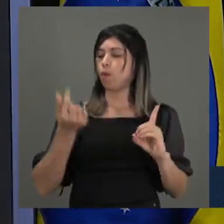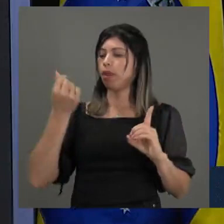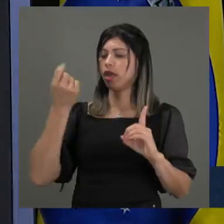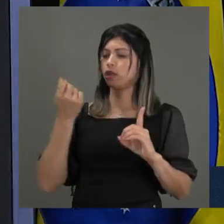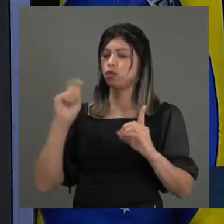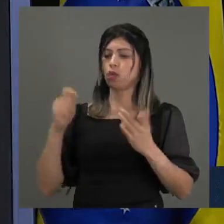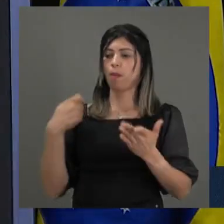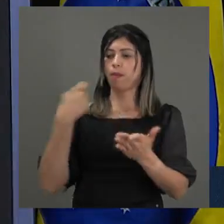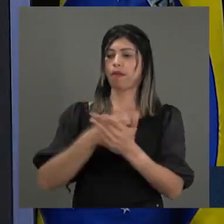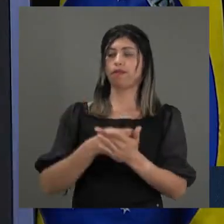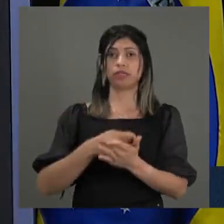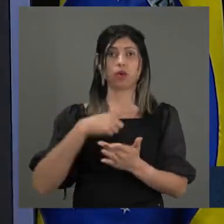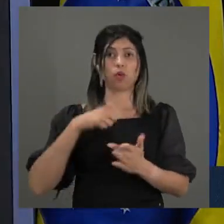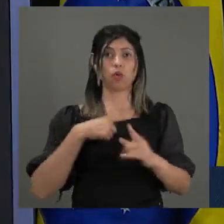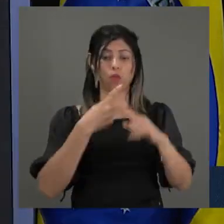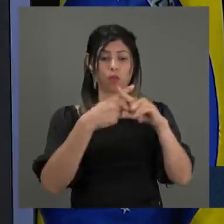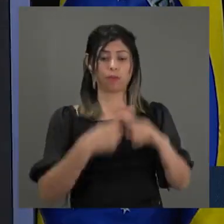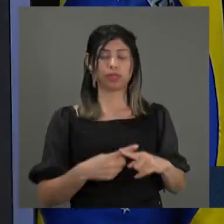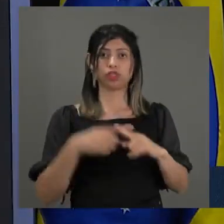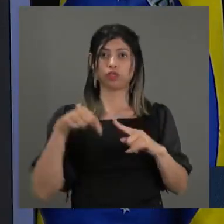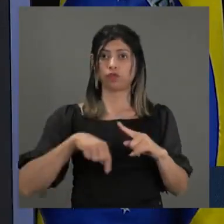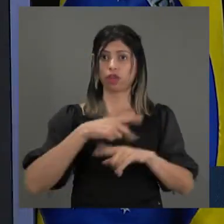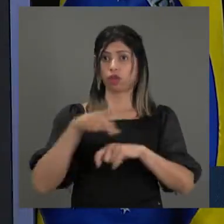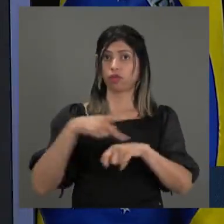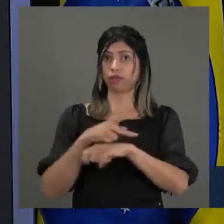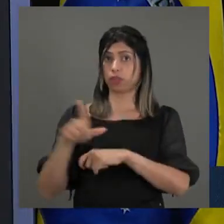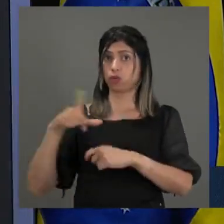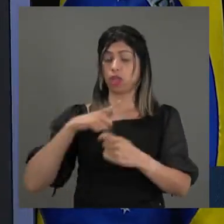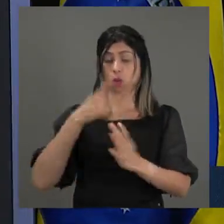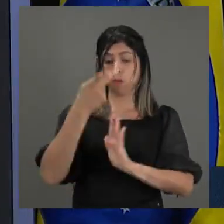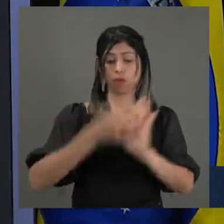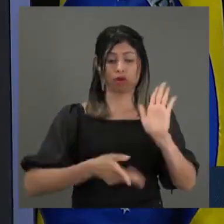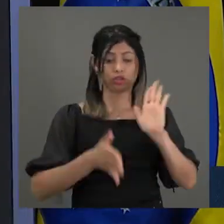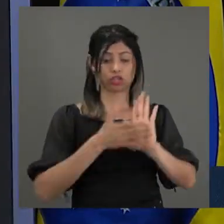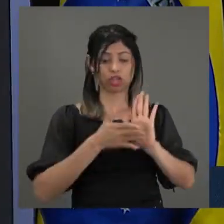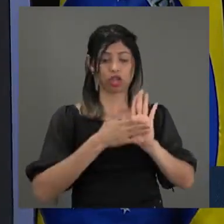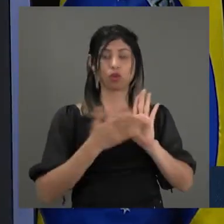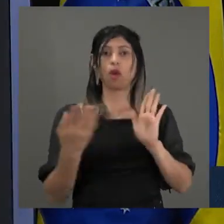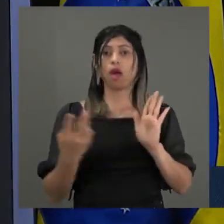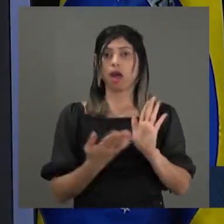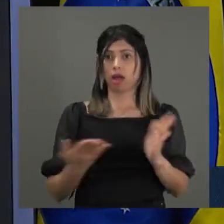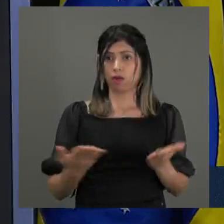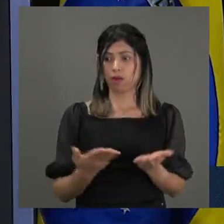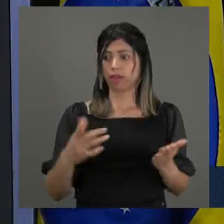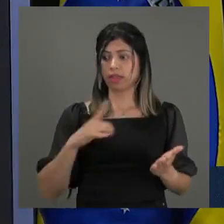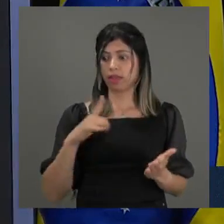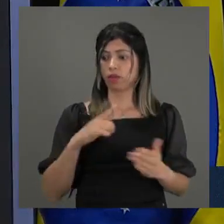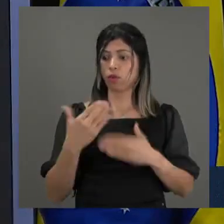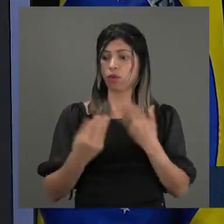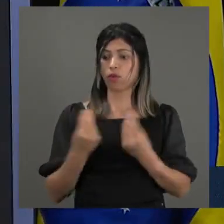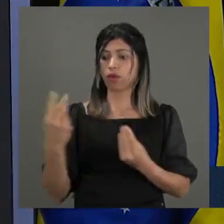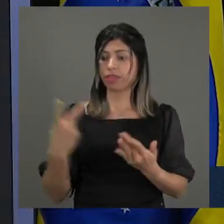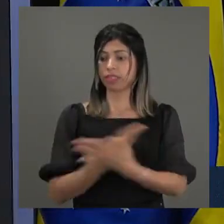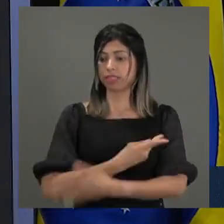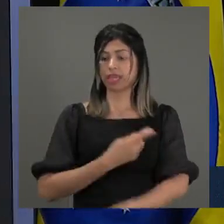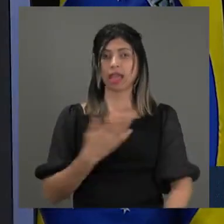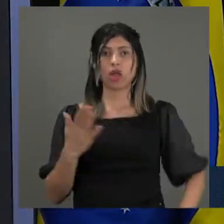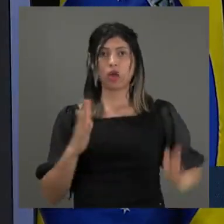no nosso país? Os 3 projetos existentes hoje, prontos para acontecer brevemente, se a